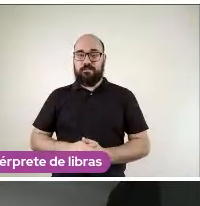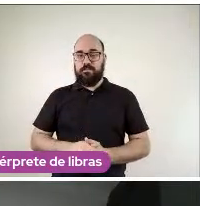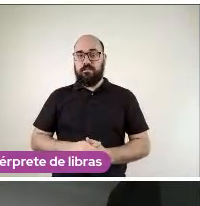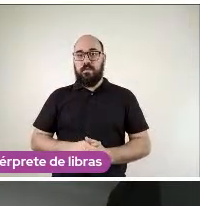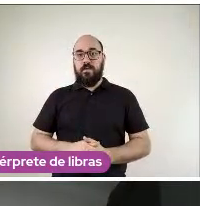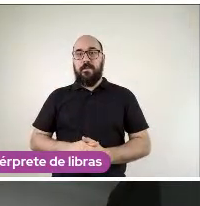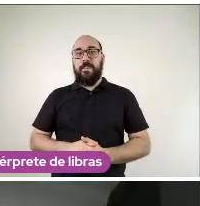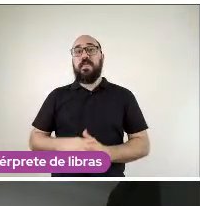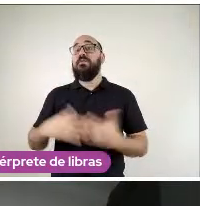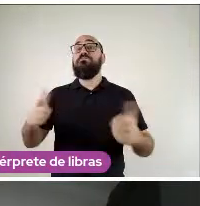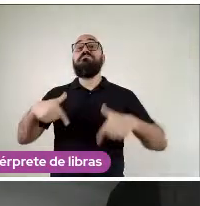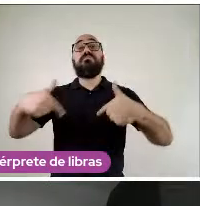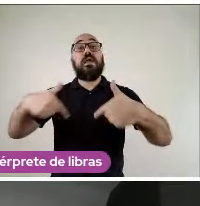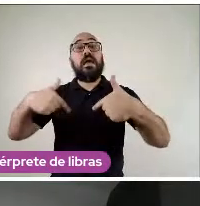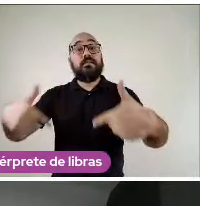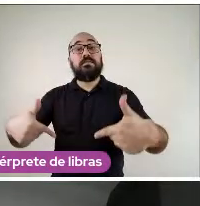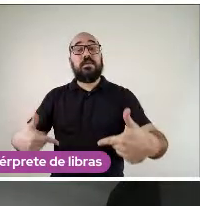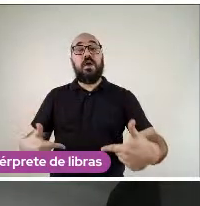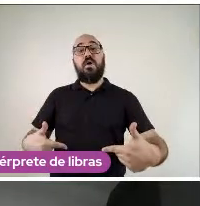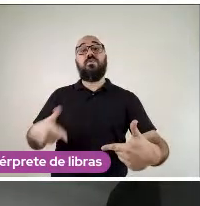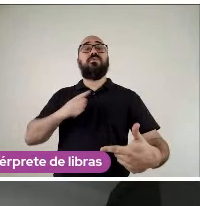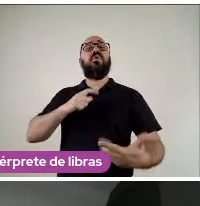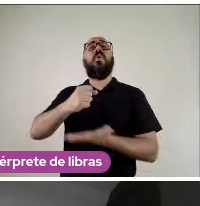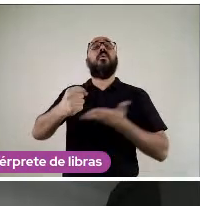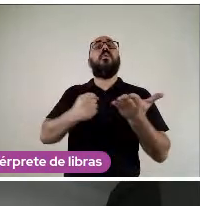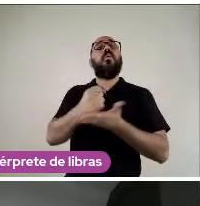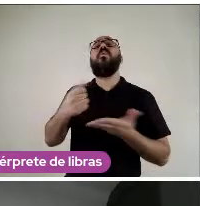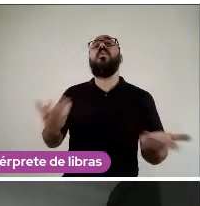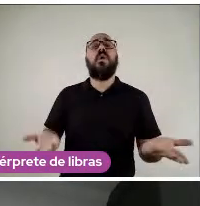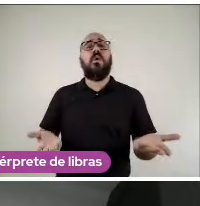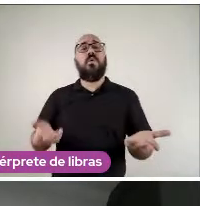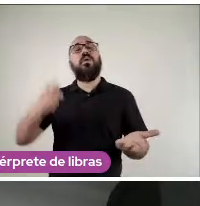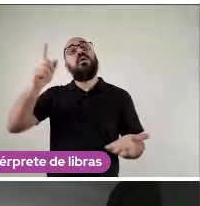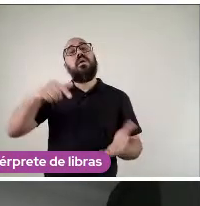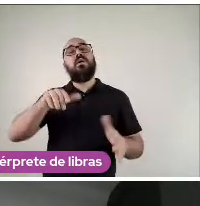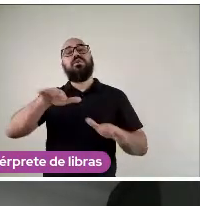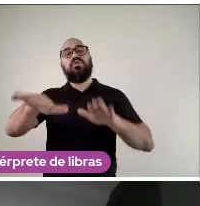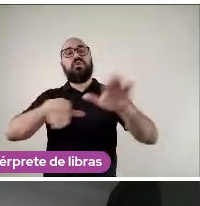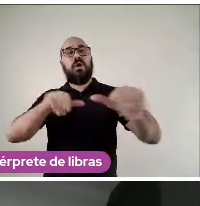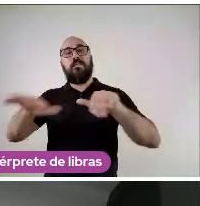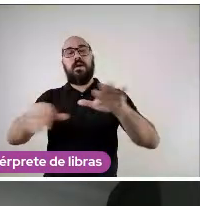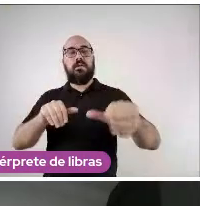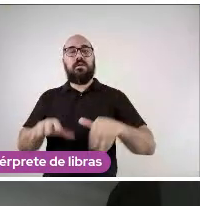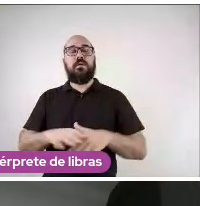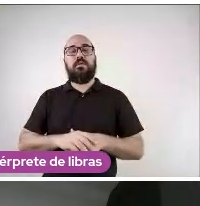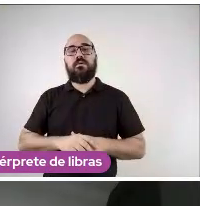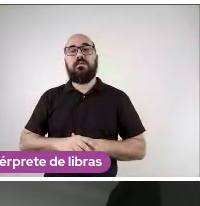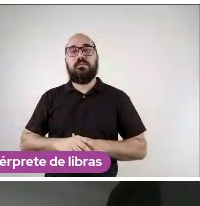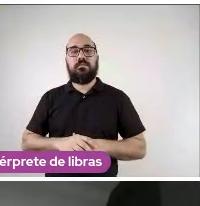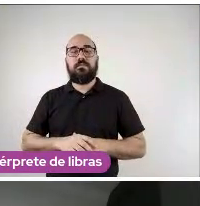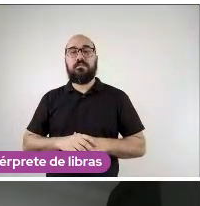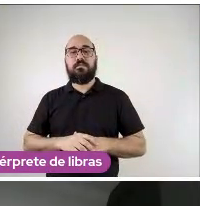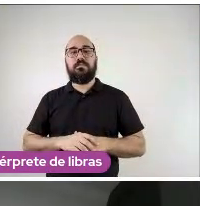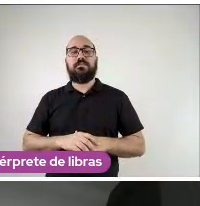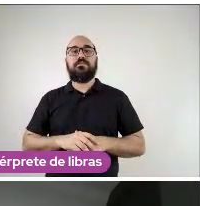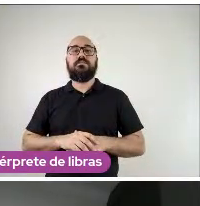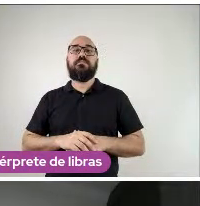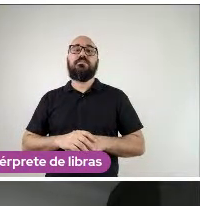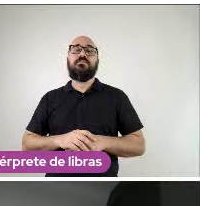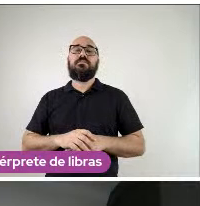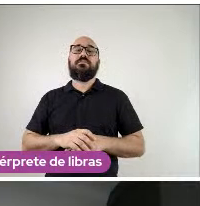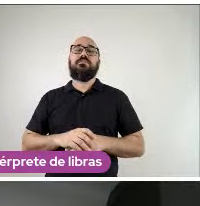E essas ações elas são endossadas com base em chamados, né, em convocatórias, que acontecem todos os